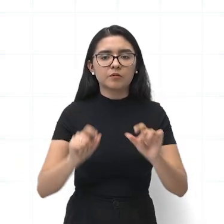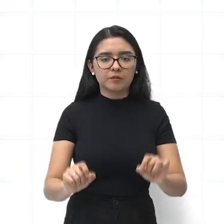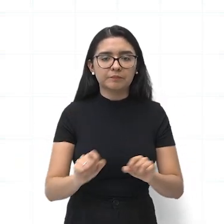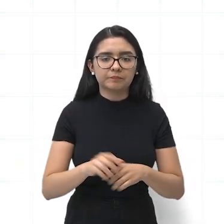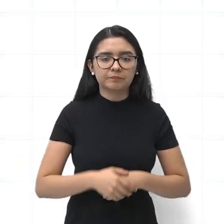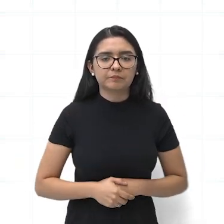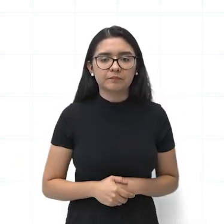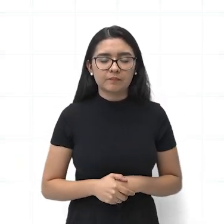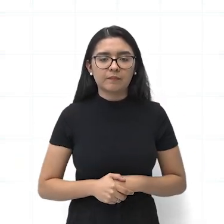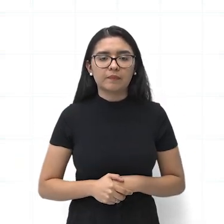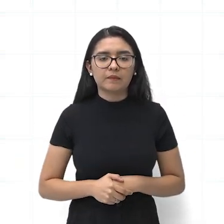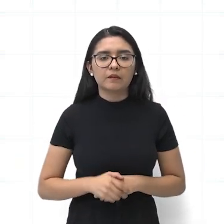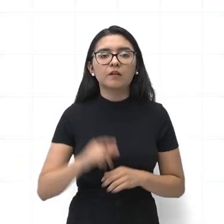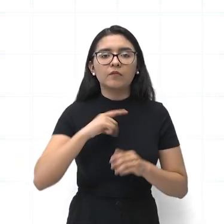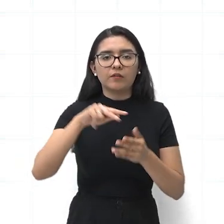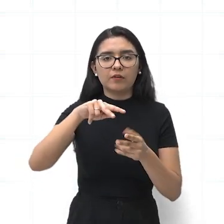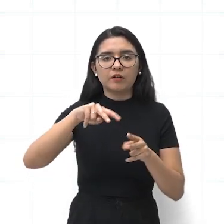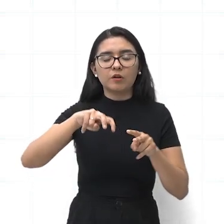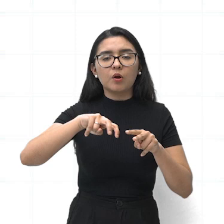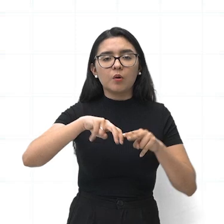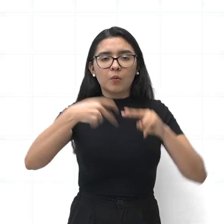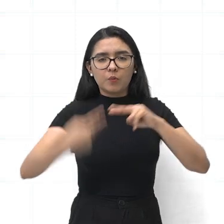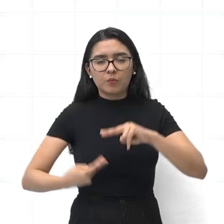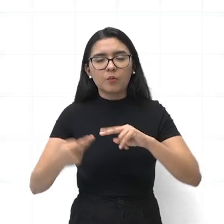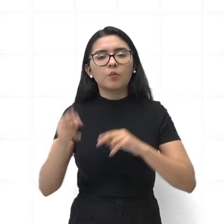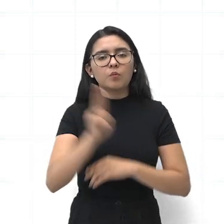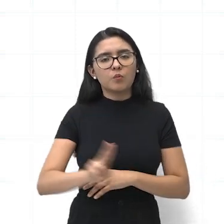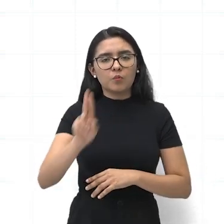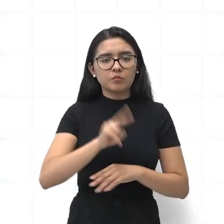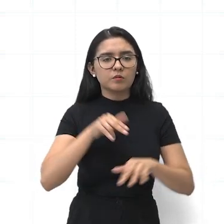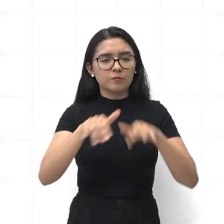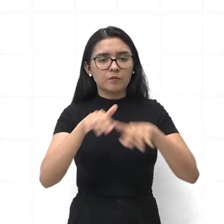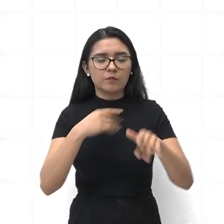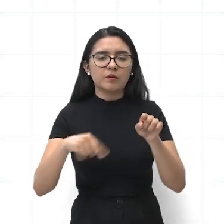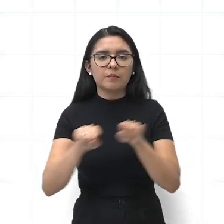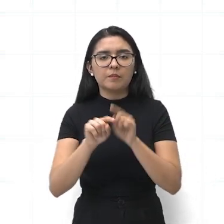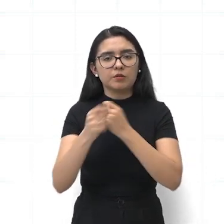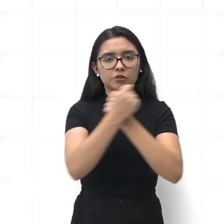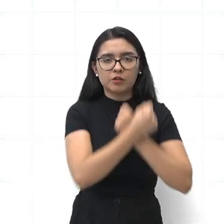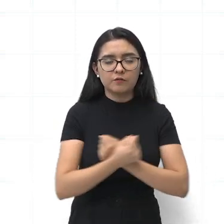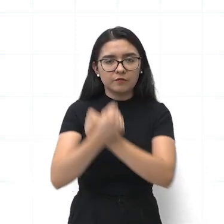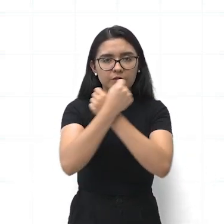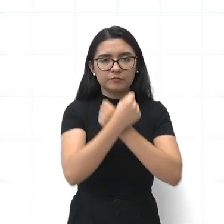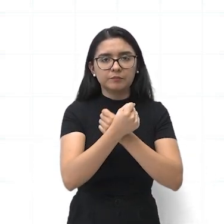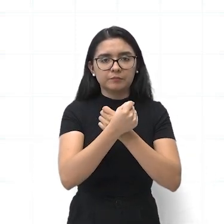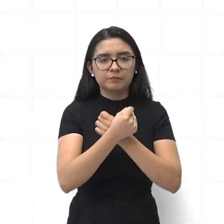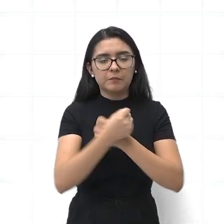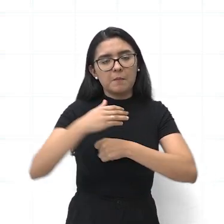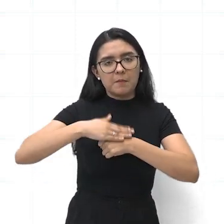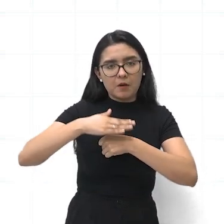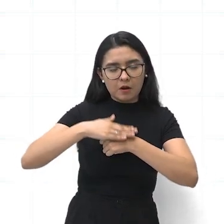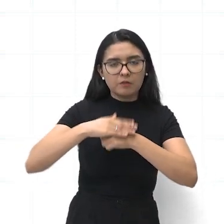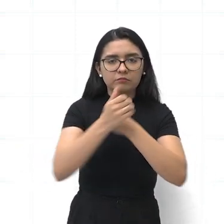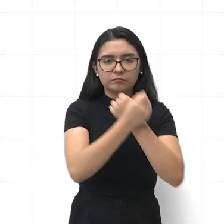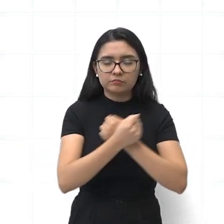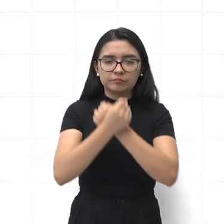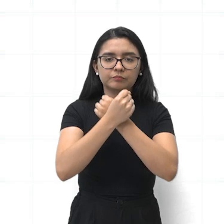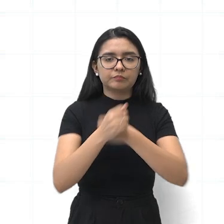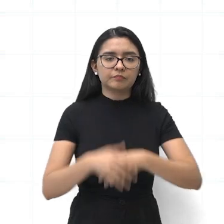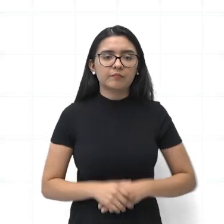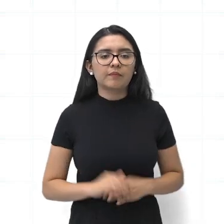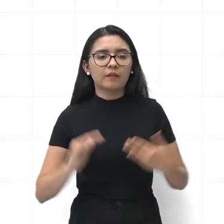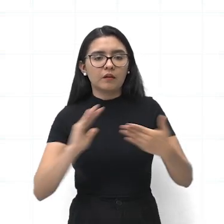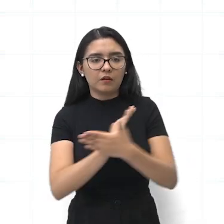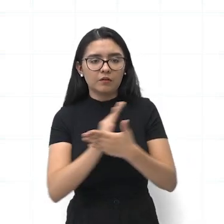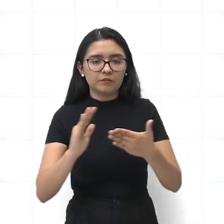inclusive lançar o adversário em queda. São utilizados golpes traumáticos e de defesa de defesa pessoal,